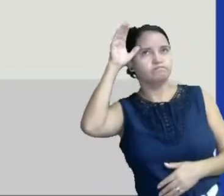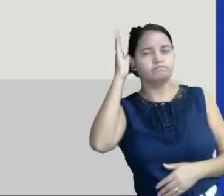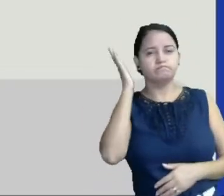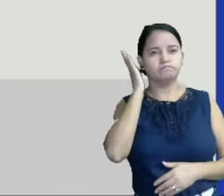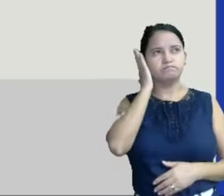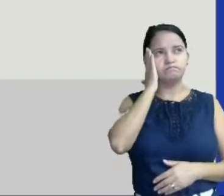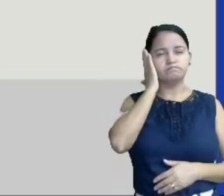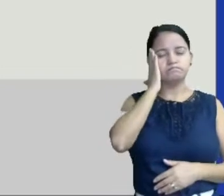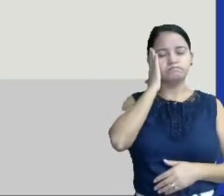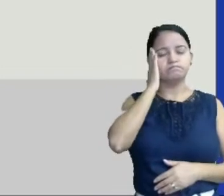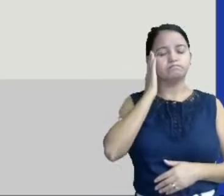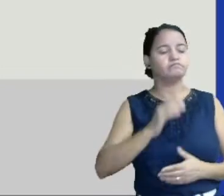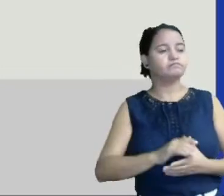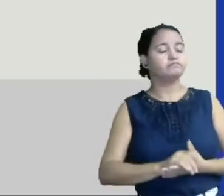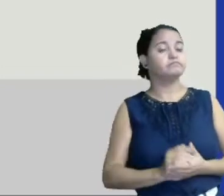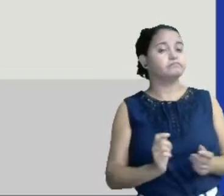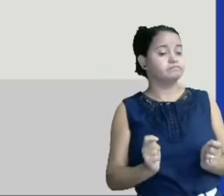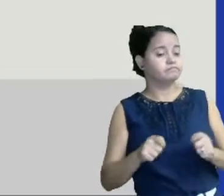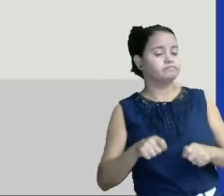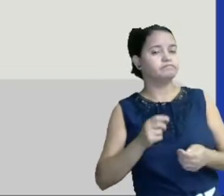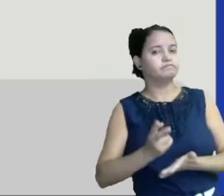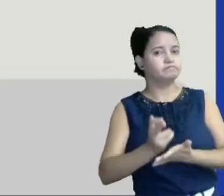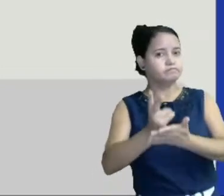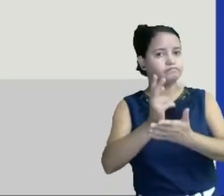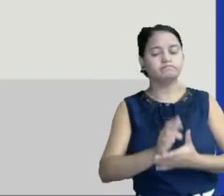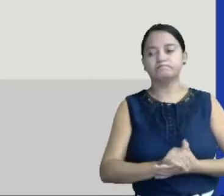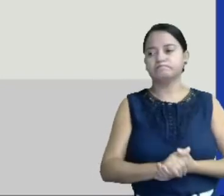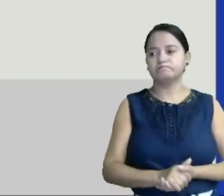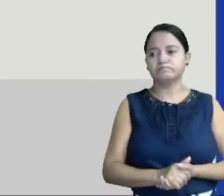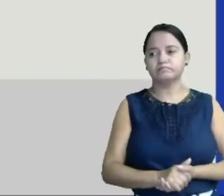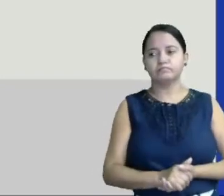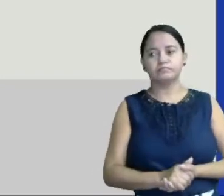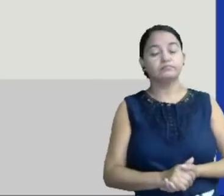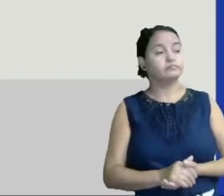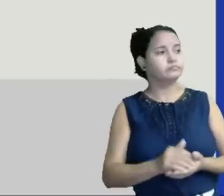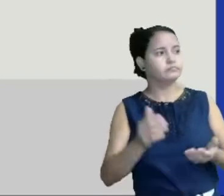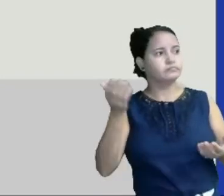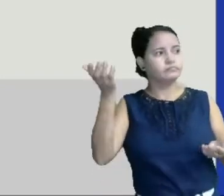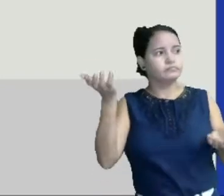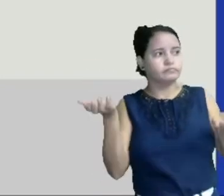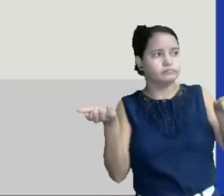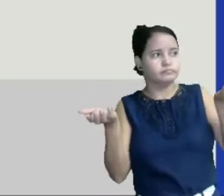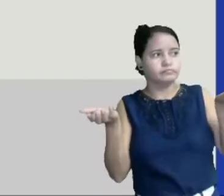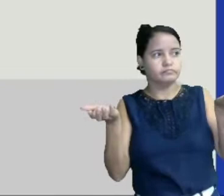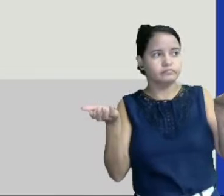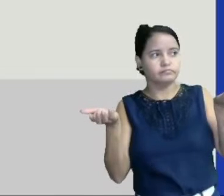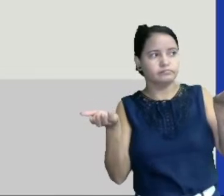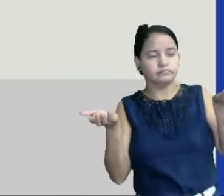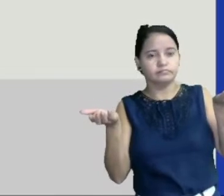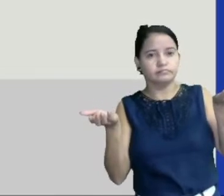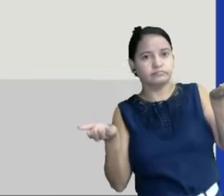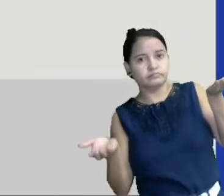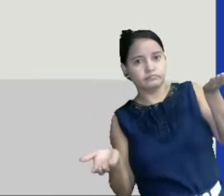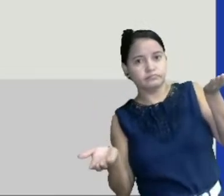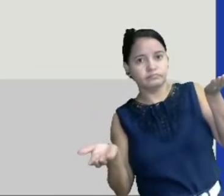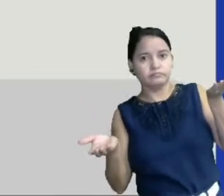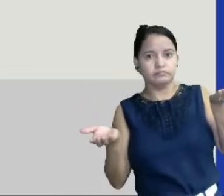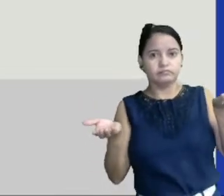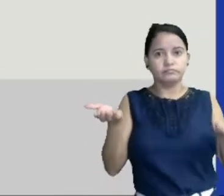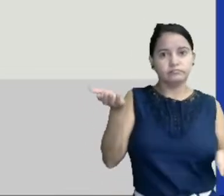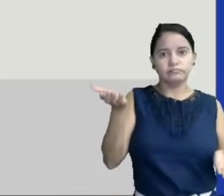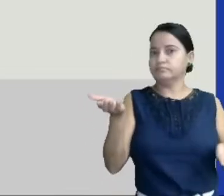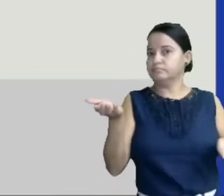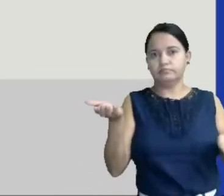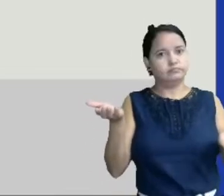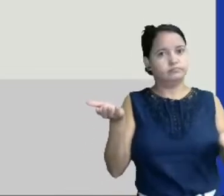compreendendo para poder a gente dá continuidade para que a balança fiquei aqui liberada é preciso que tenha a